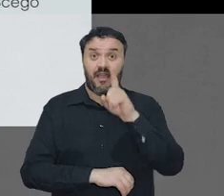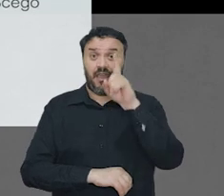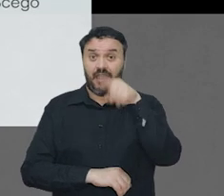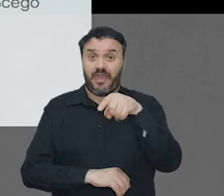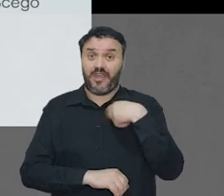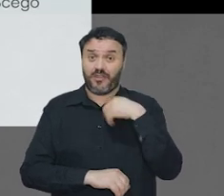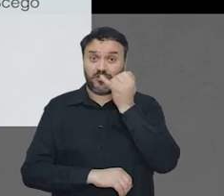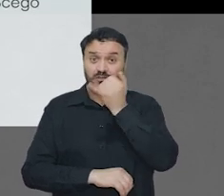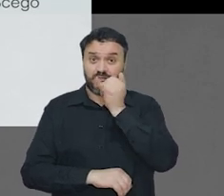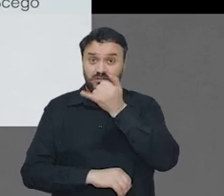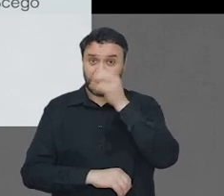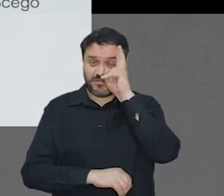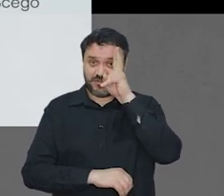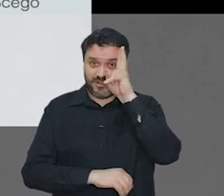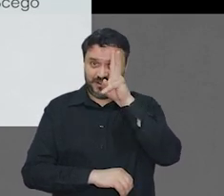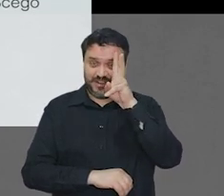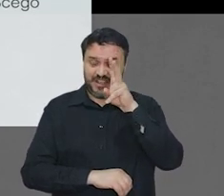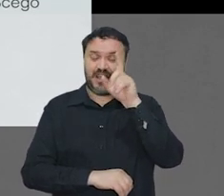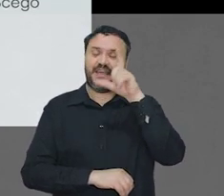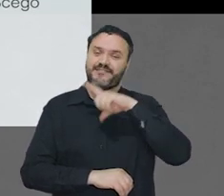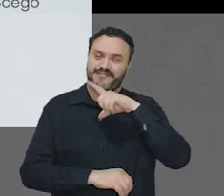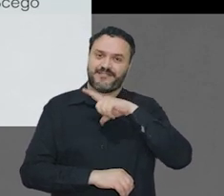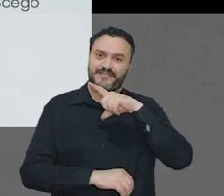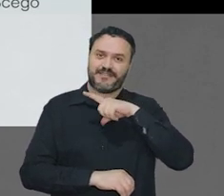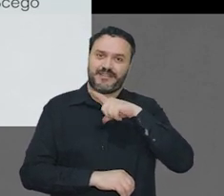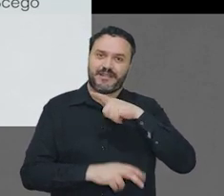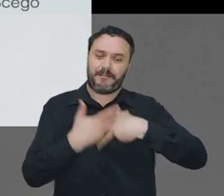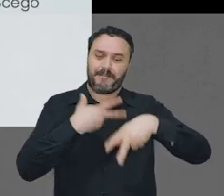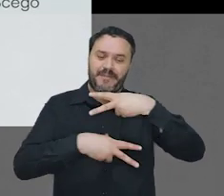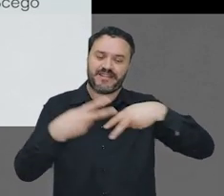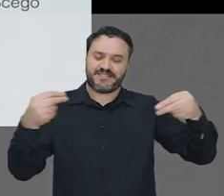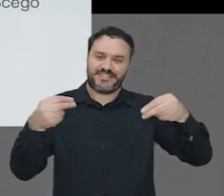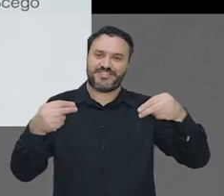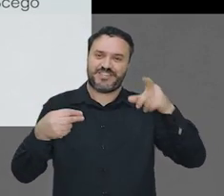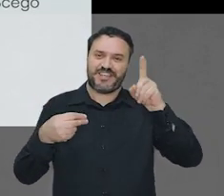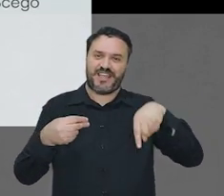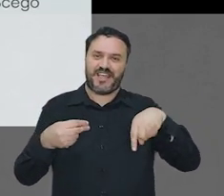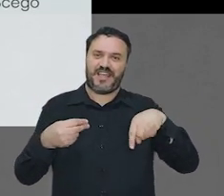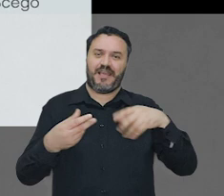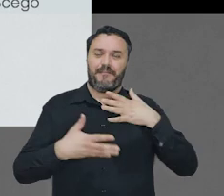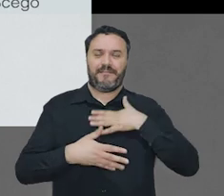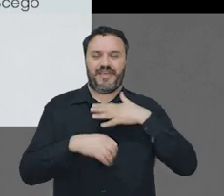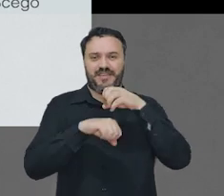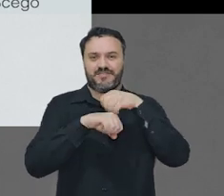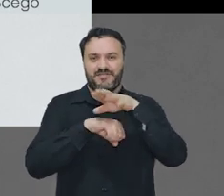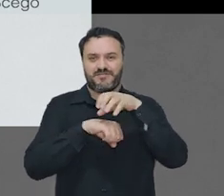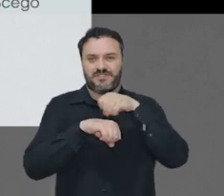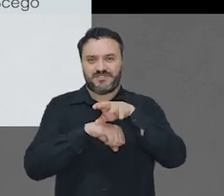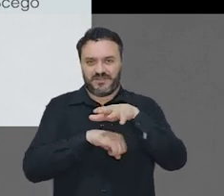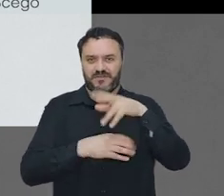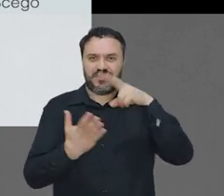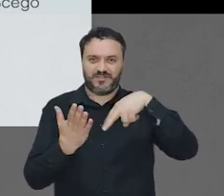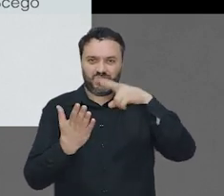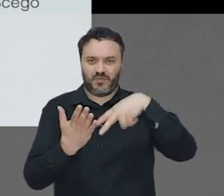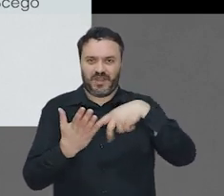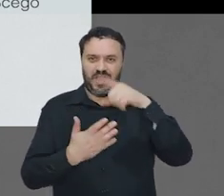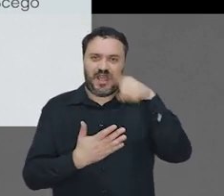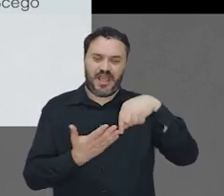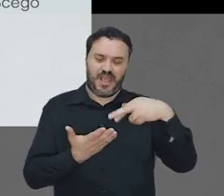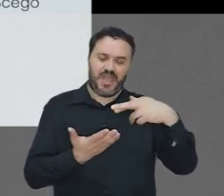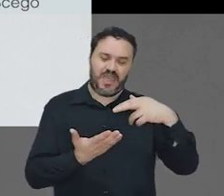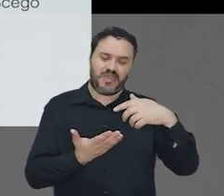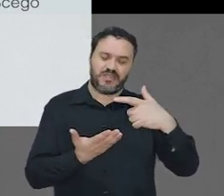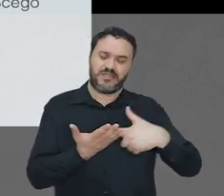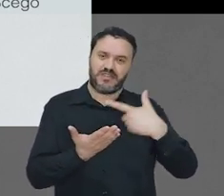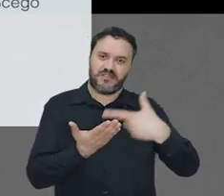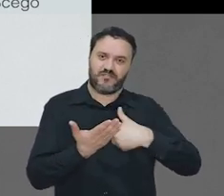que Idiaba Chego nos presenteou com esta maravilha, que é a minha sugestão de leitura. Um romance